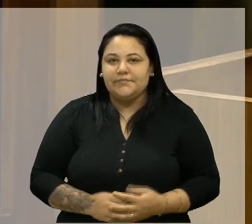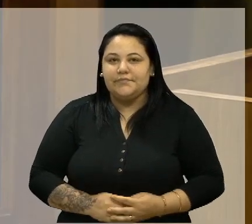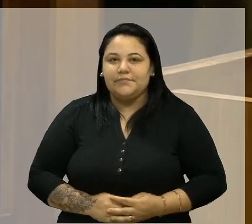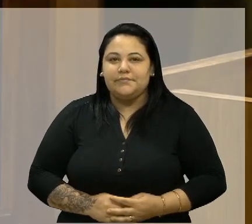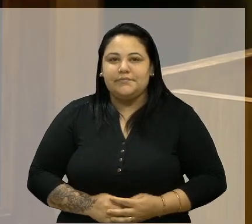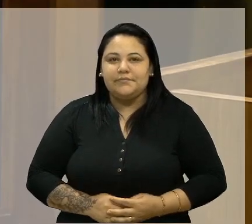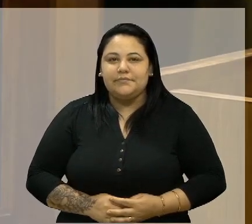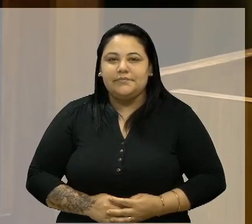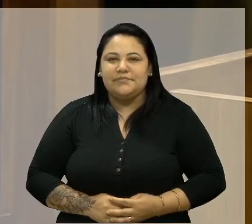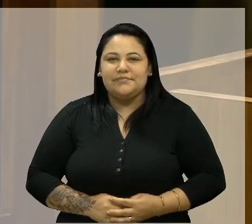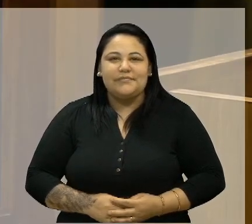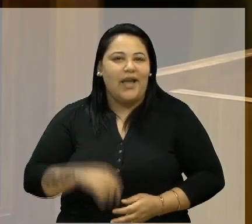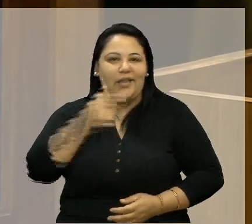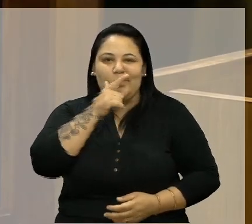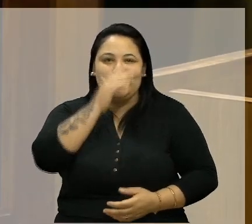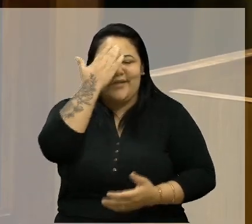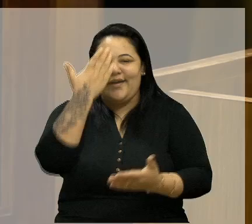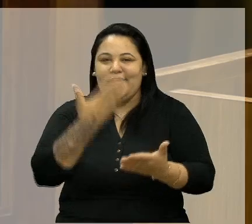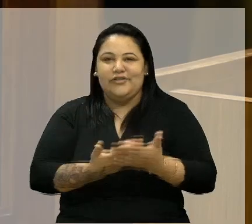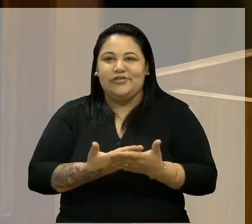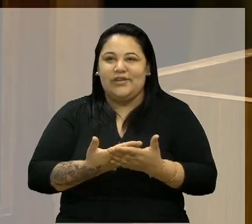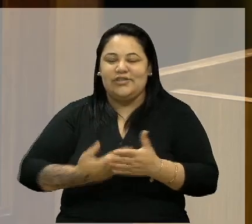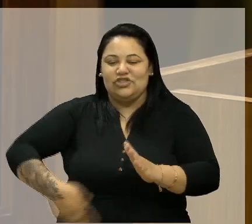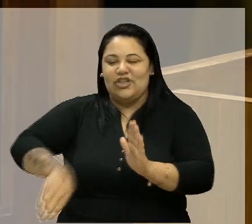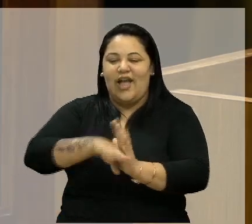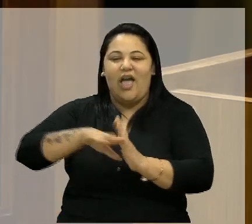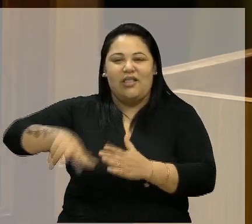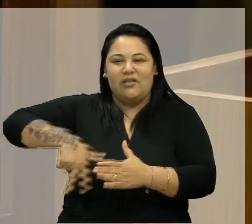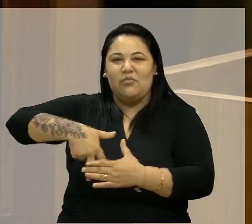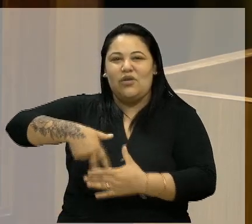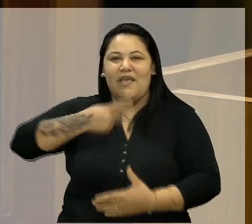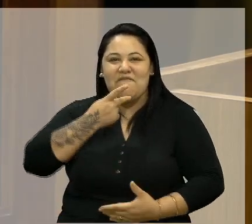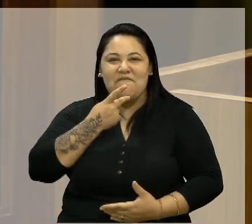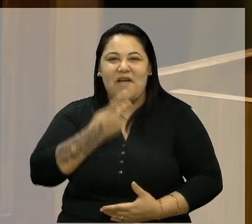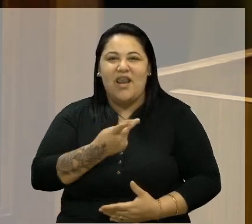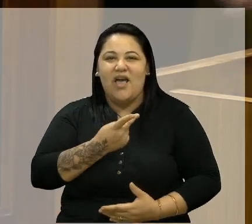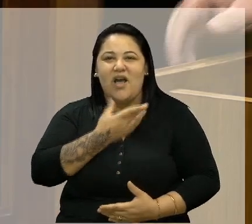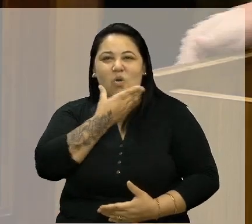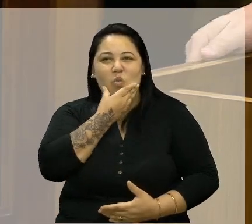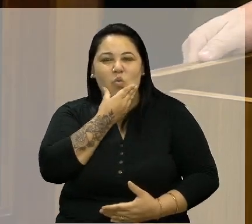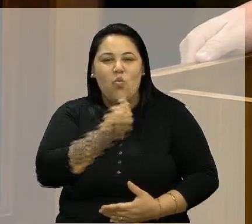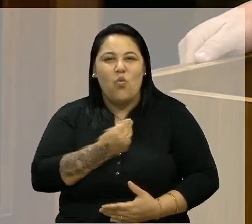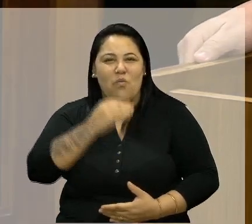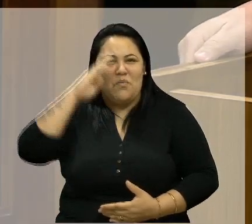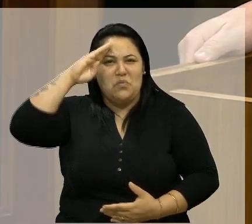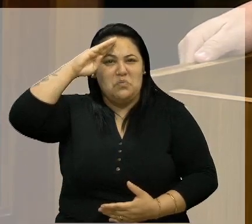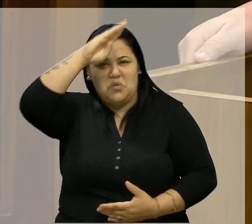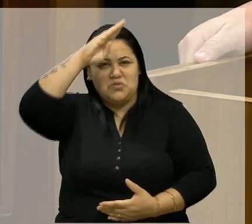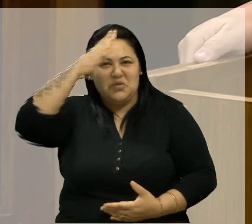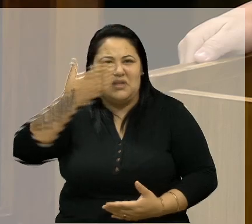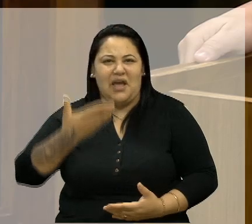Aí é inacreditável chegar aqui e falar que o cara era bolsonarista.